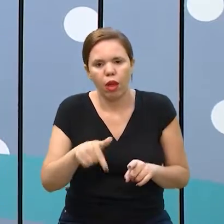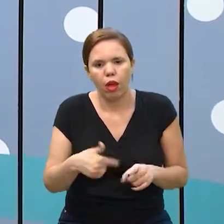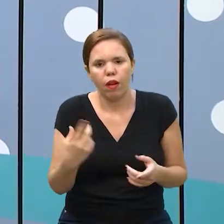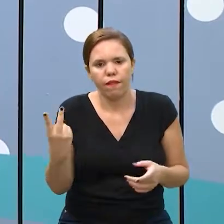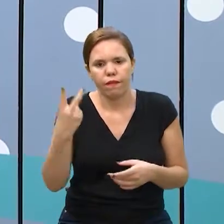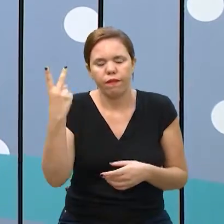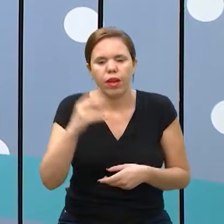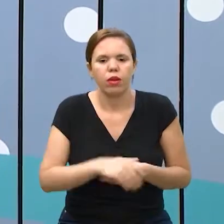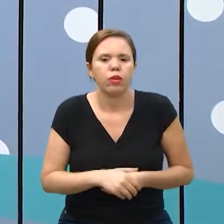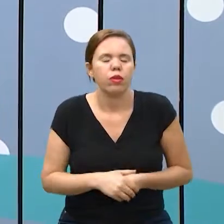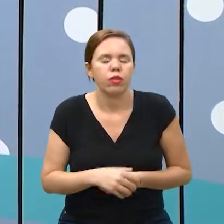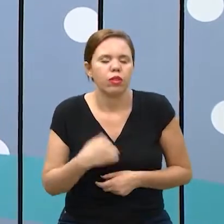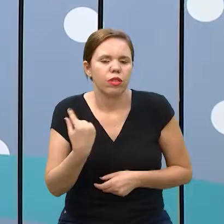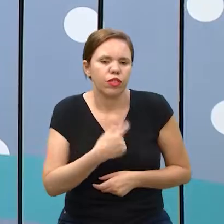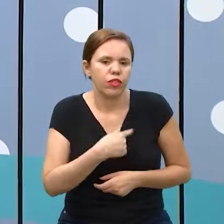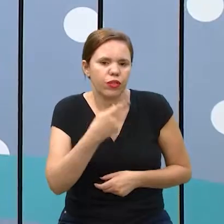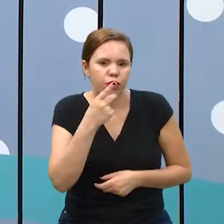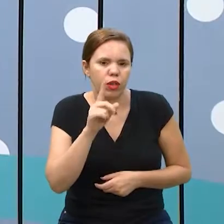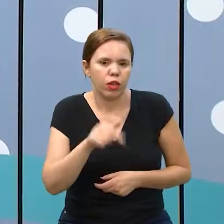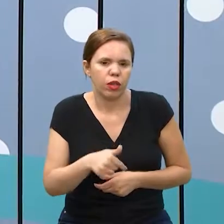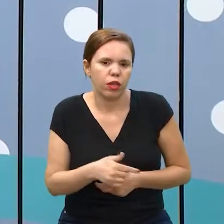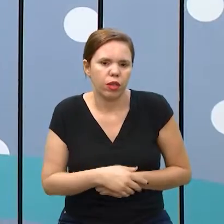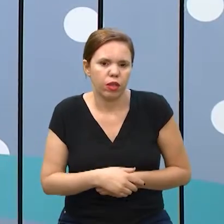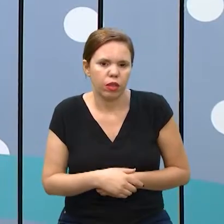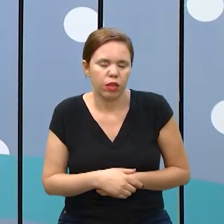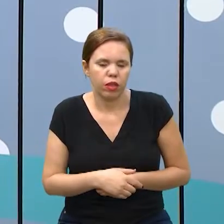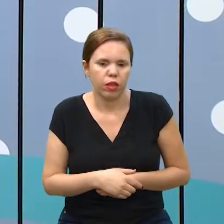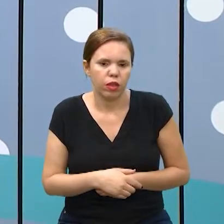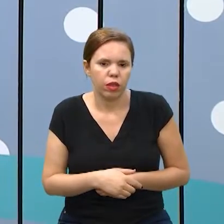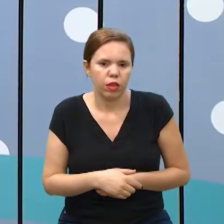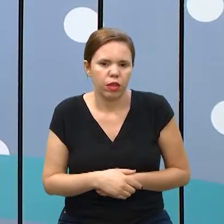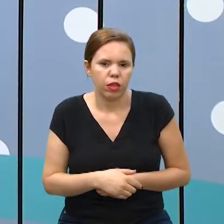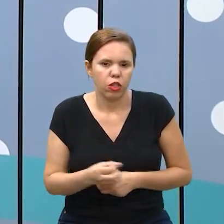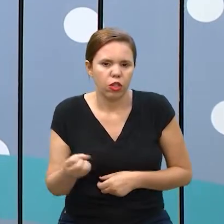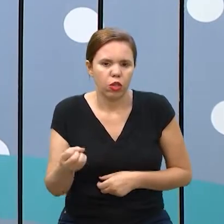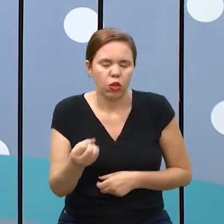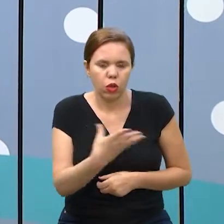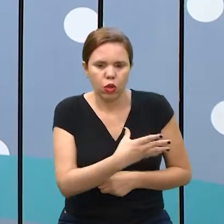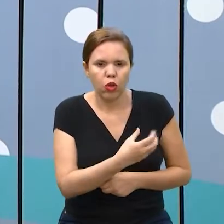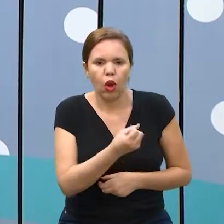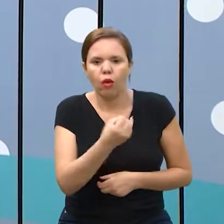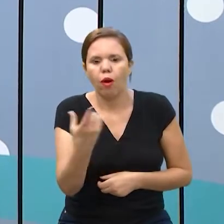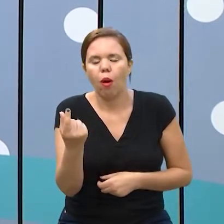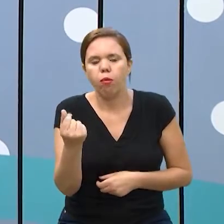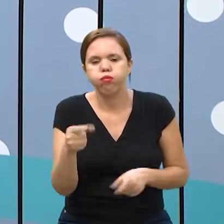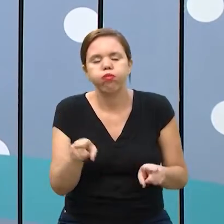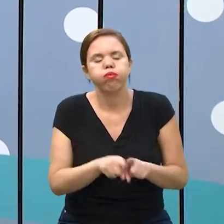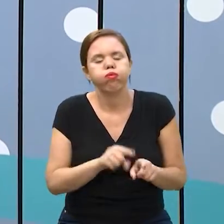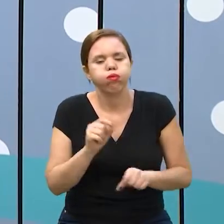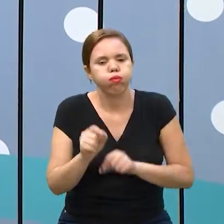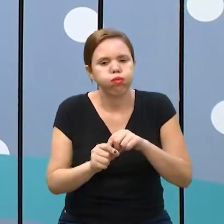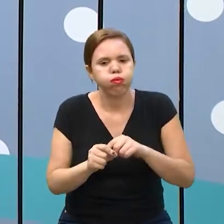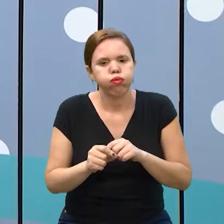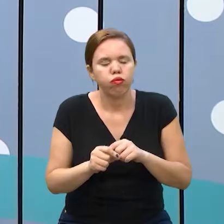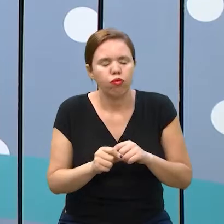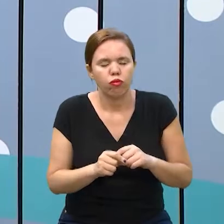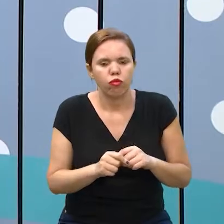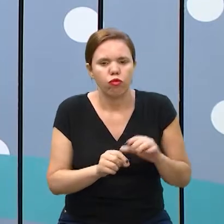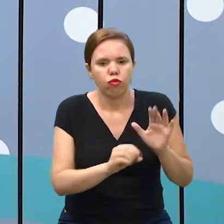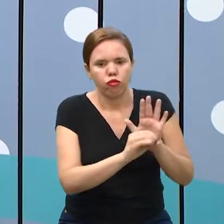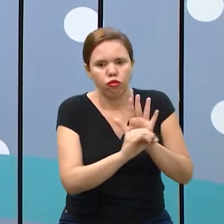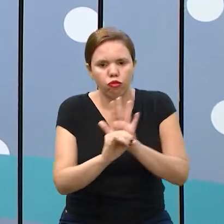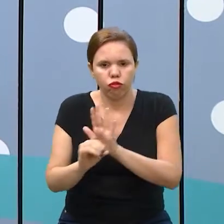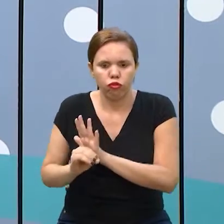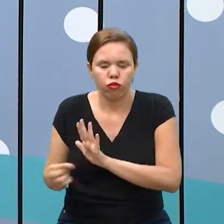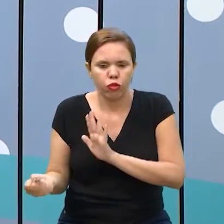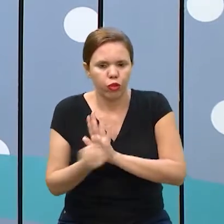é extremamente valorizado, que a gente fala que é uma espécie de um novo capital para as